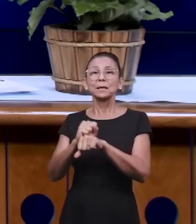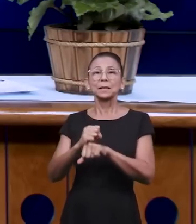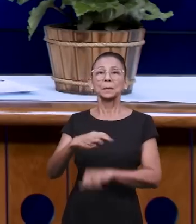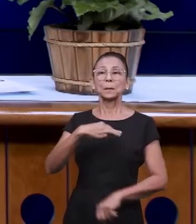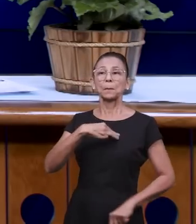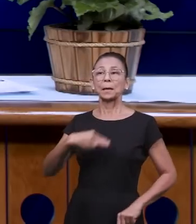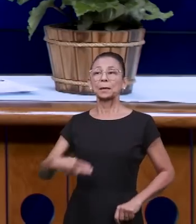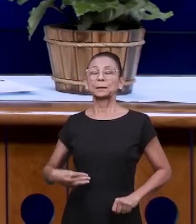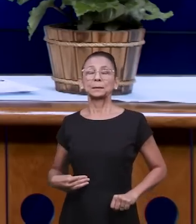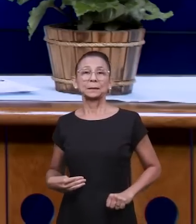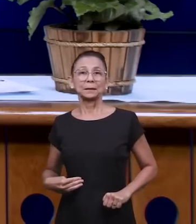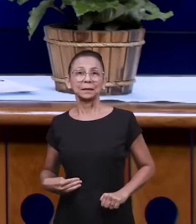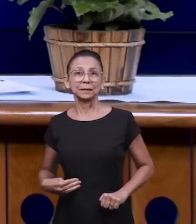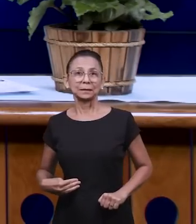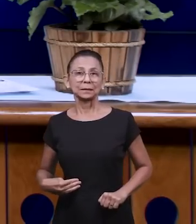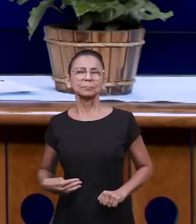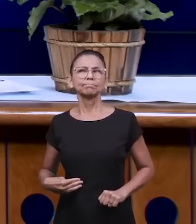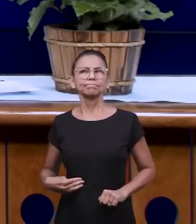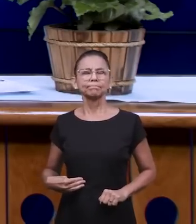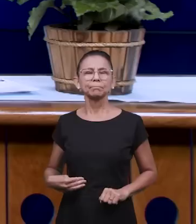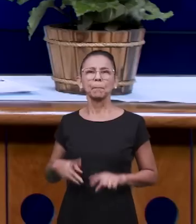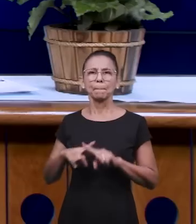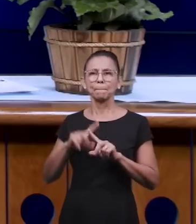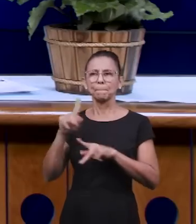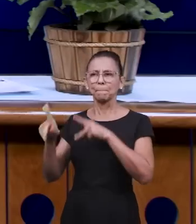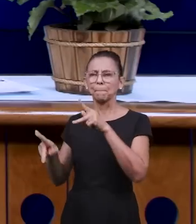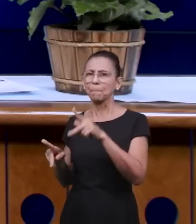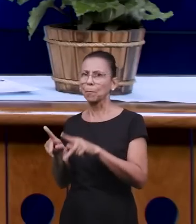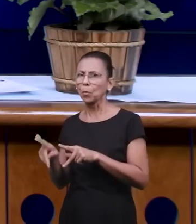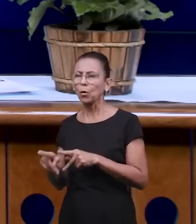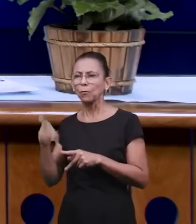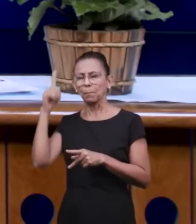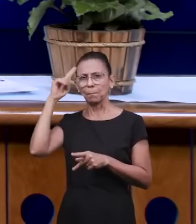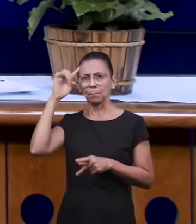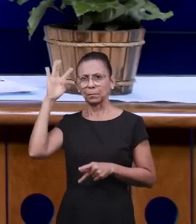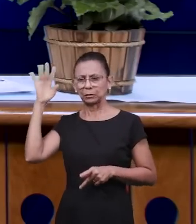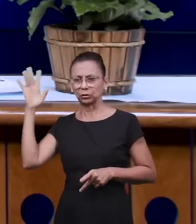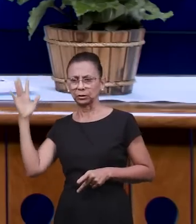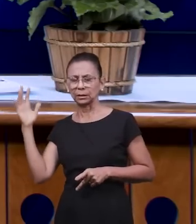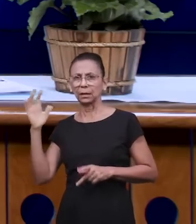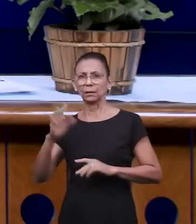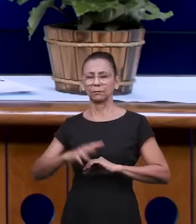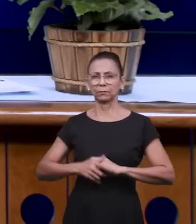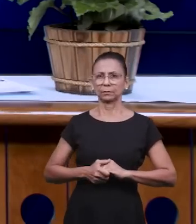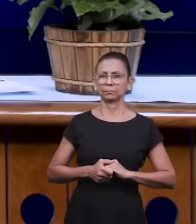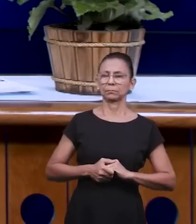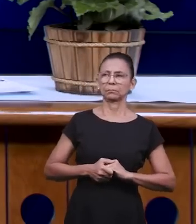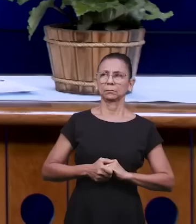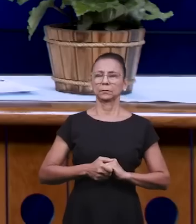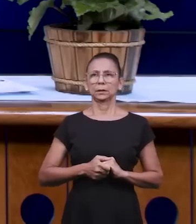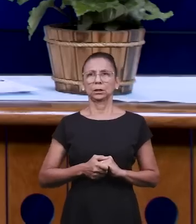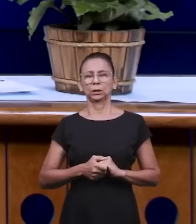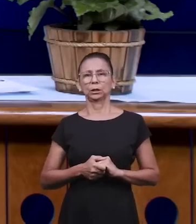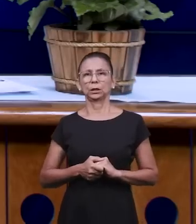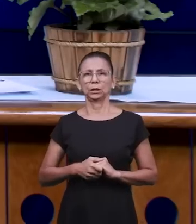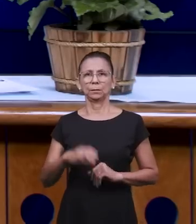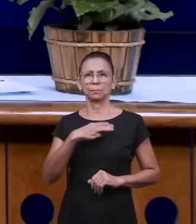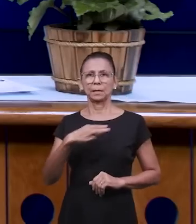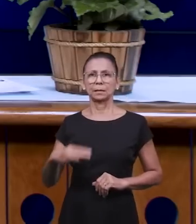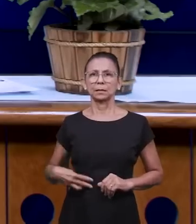hebraica que significa ungido, um rei que viria da parte de Deus, ungido por